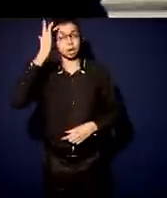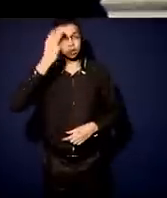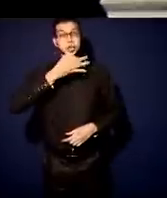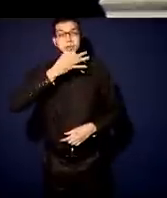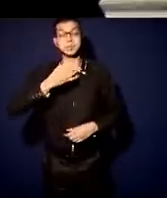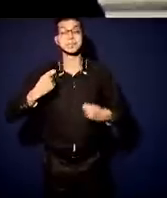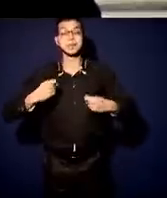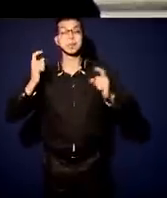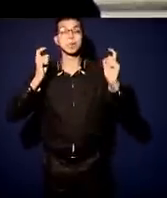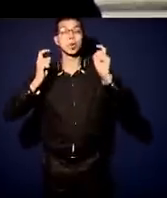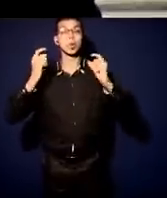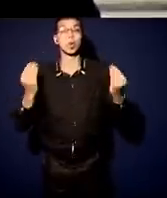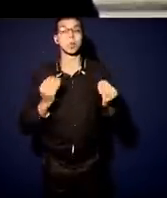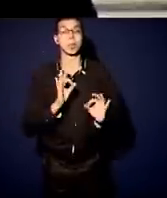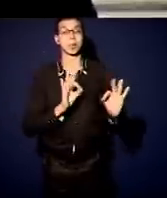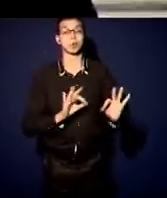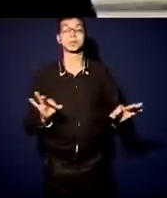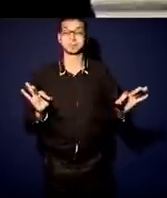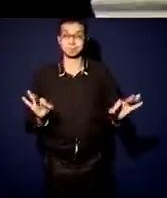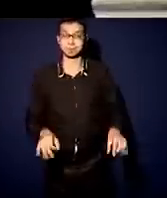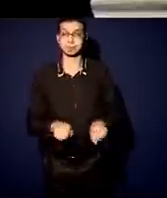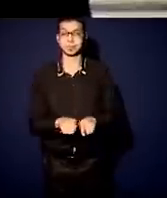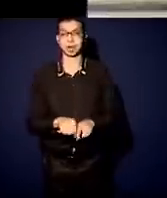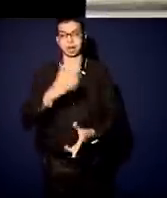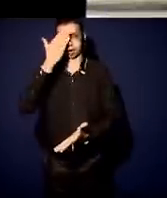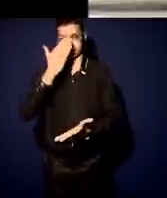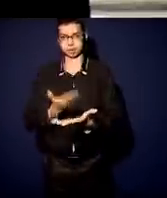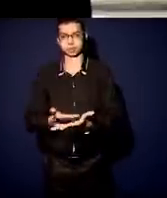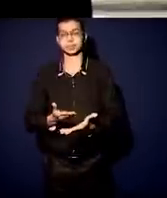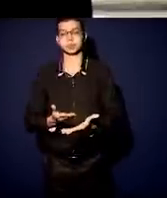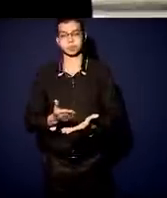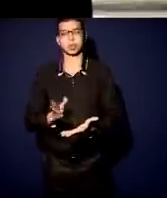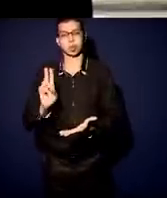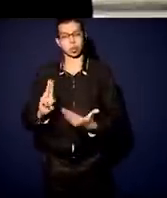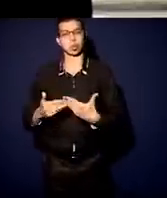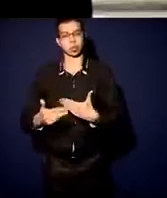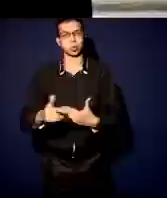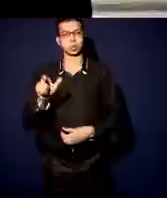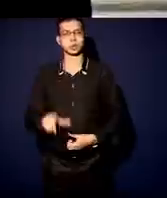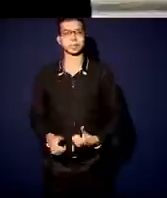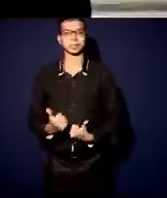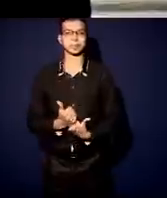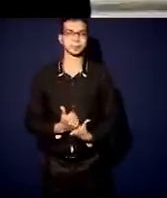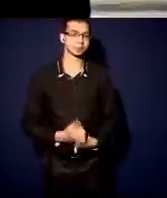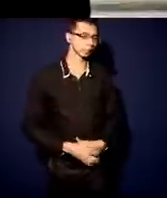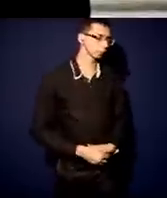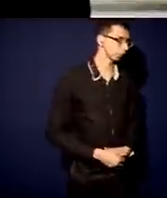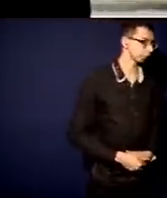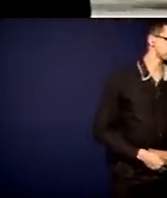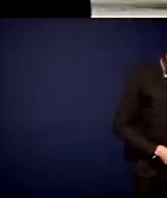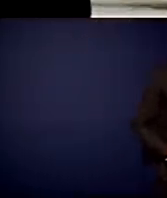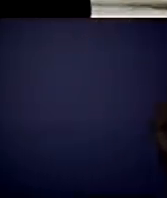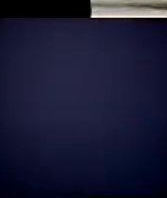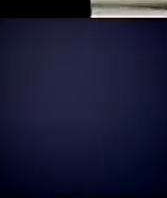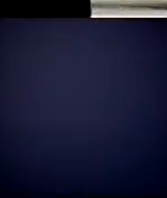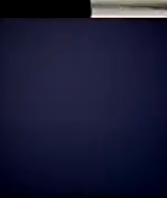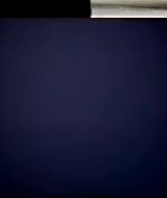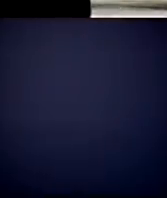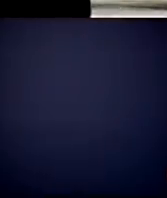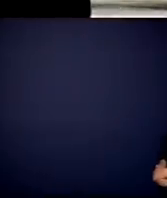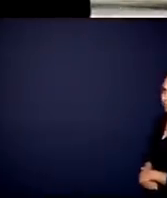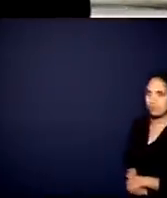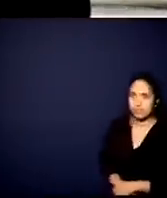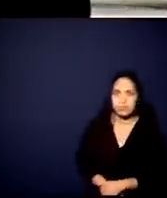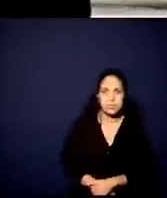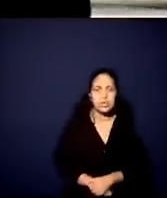com a viabilidade do plano e com a credibilidade na sua execução Sem dúvida mas olha só quando a gente fala num plano de convergência sei lá em três quatro